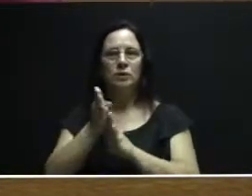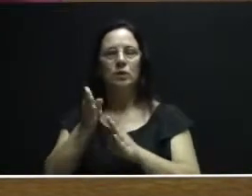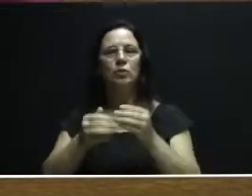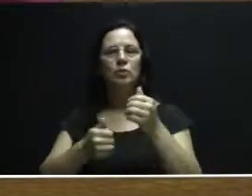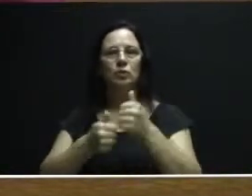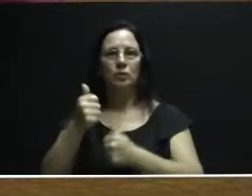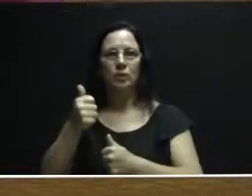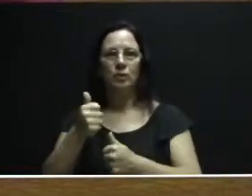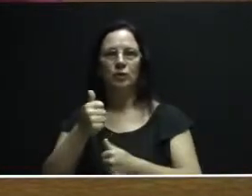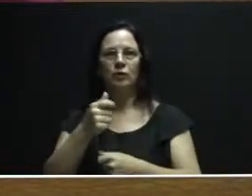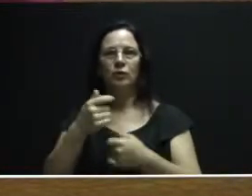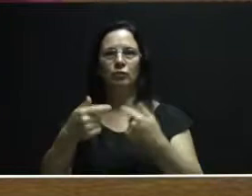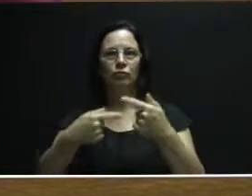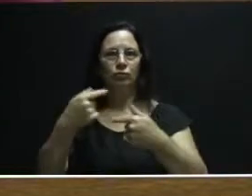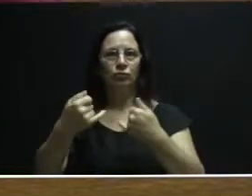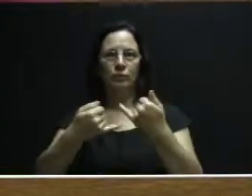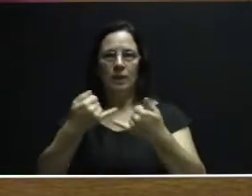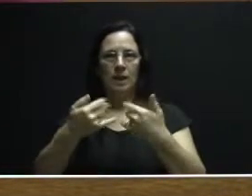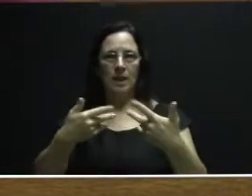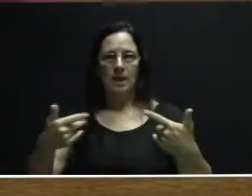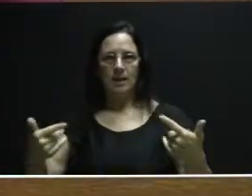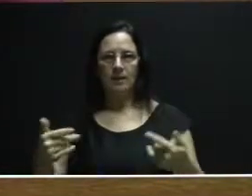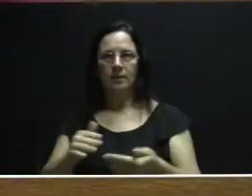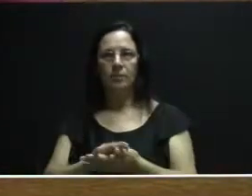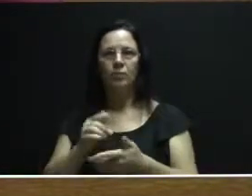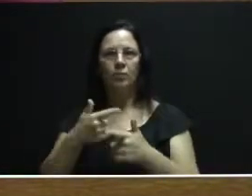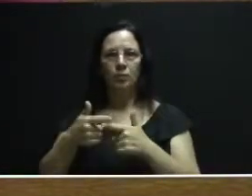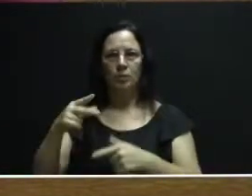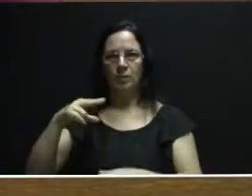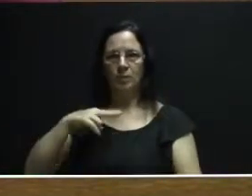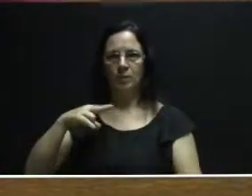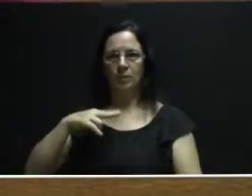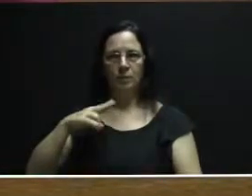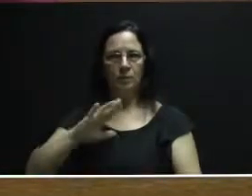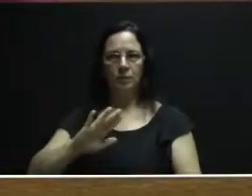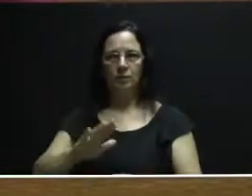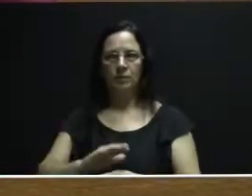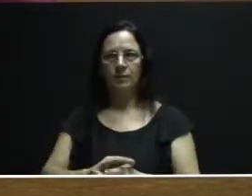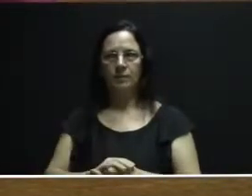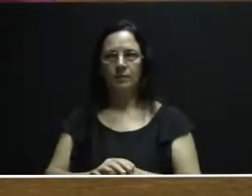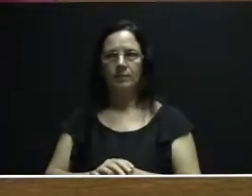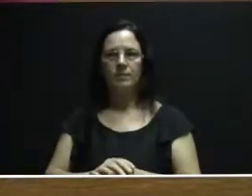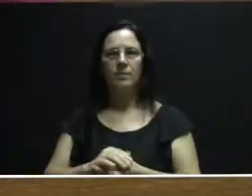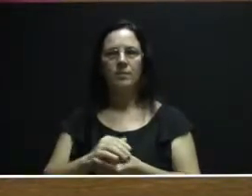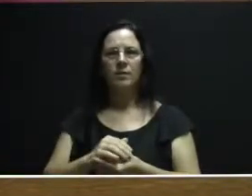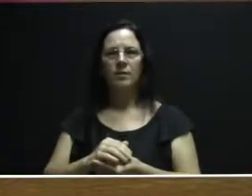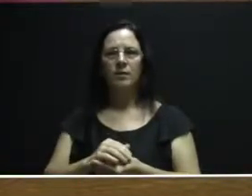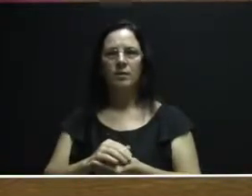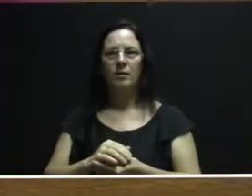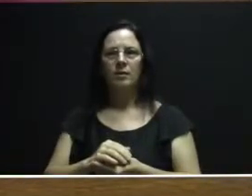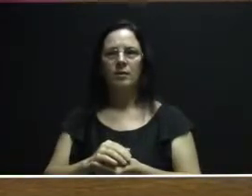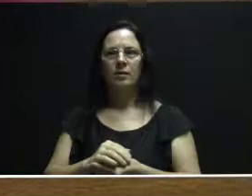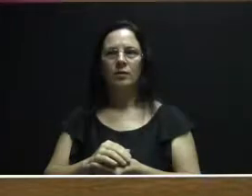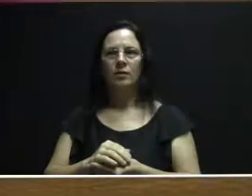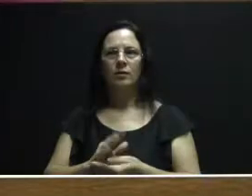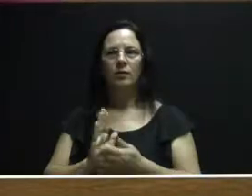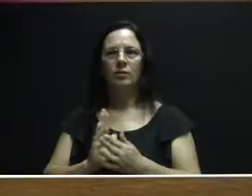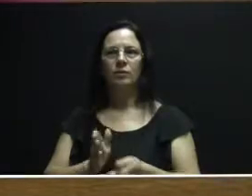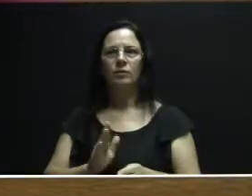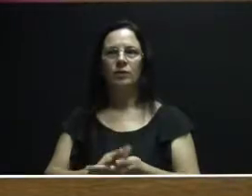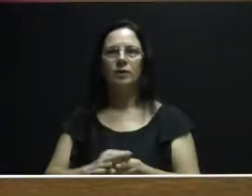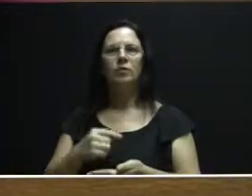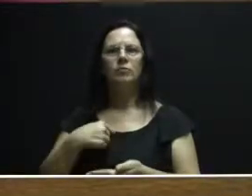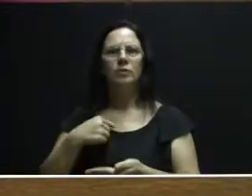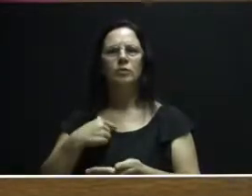Lazer. Como questão pessoal, eu acho que fui muitas vezes, né, honrado em ser agraciado